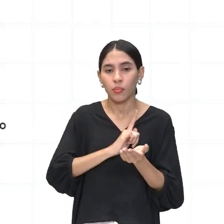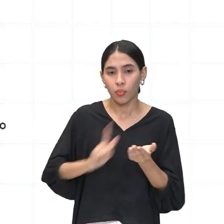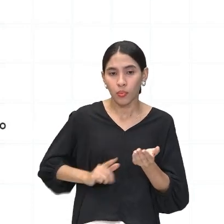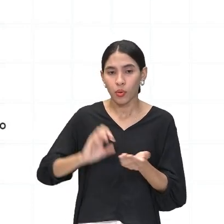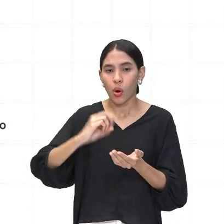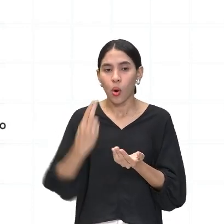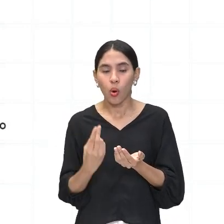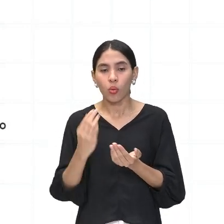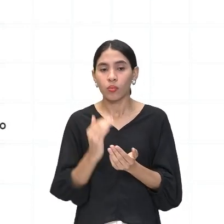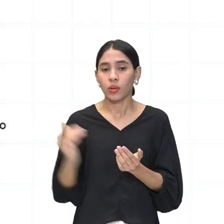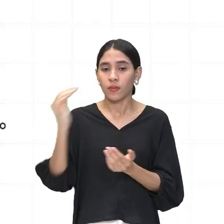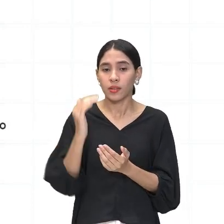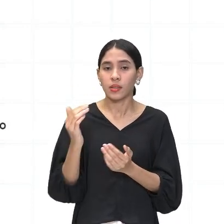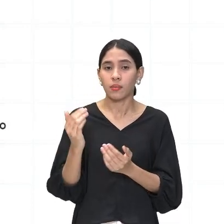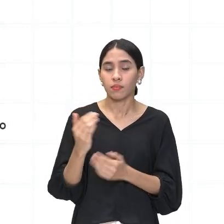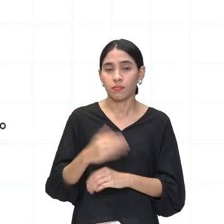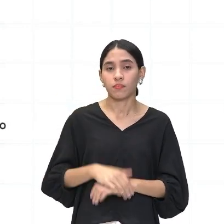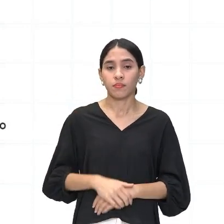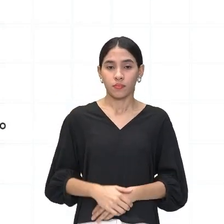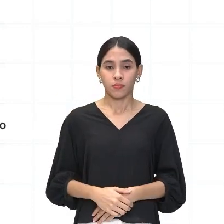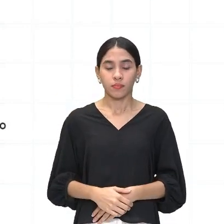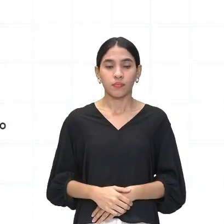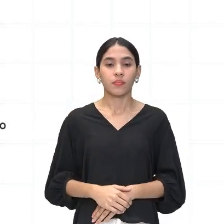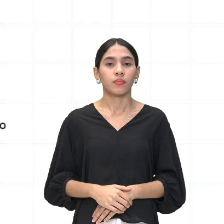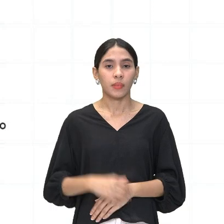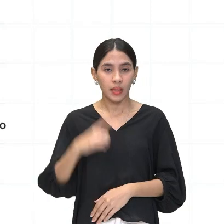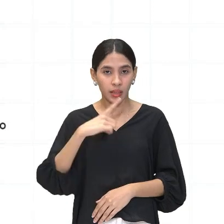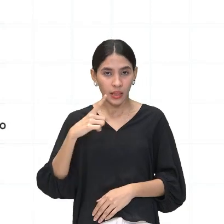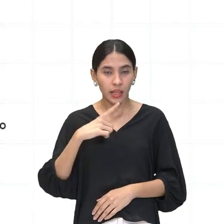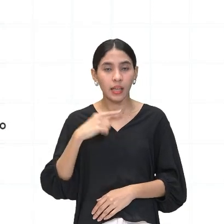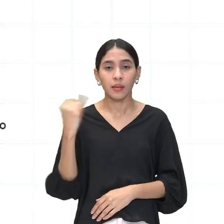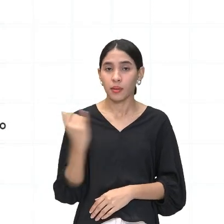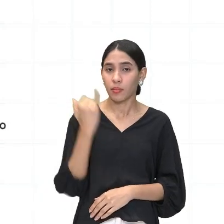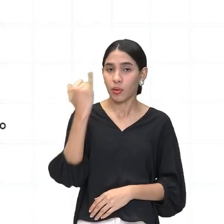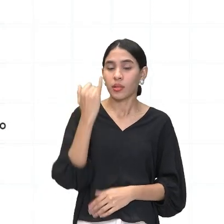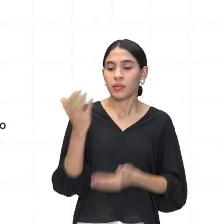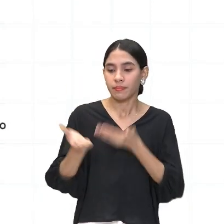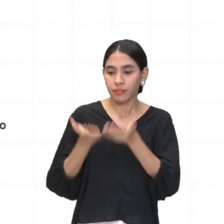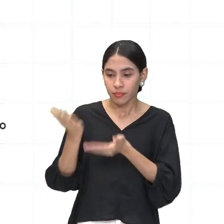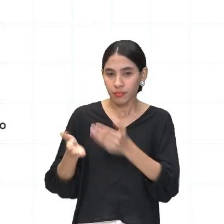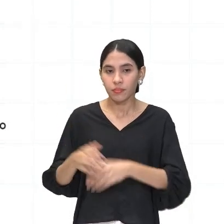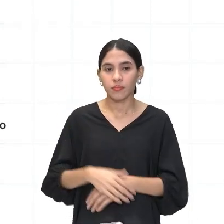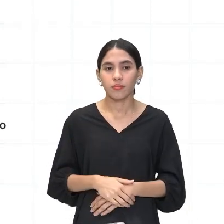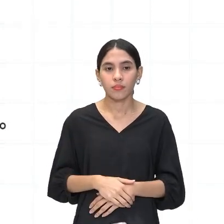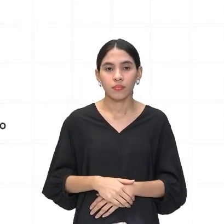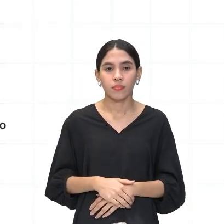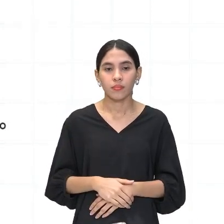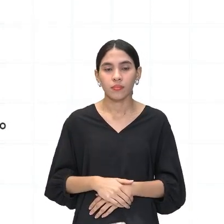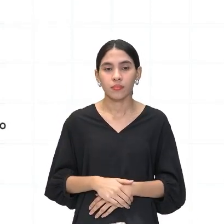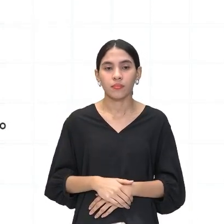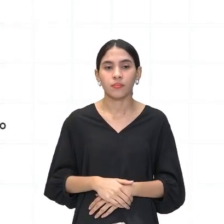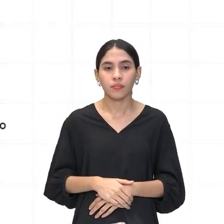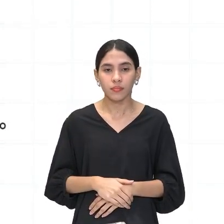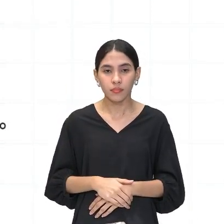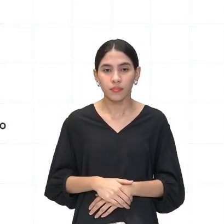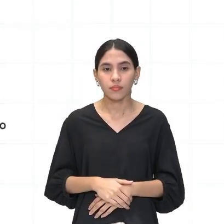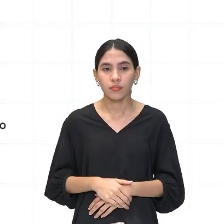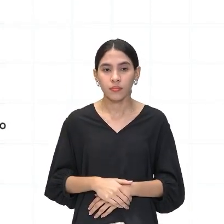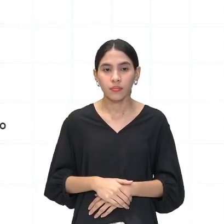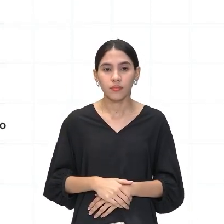de relevância pública, tá? Então, tem essa precedência nesse atendimento. Outra precedência aí, olhem